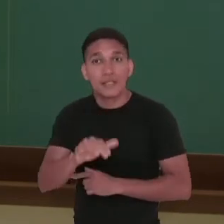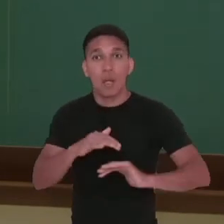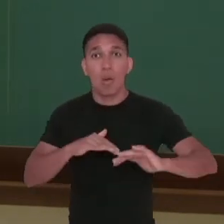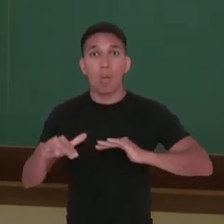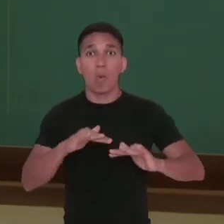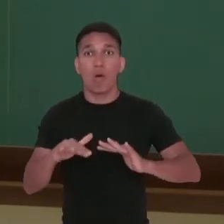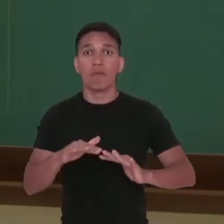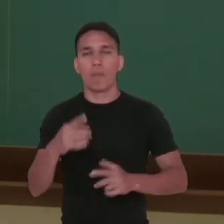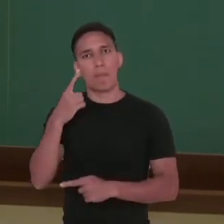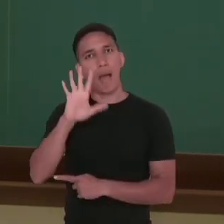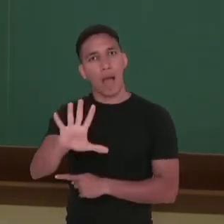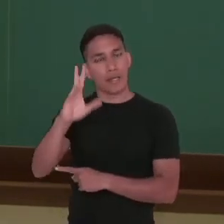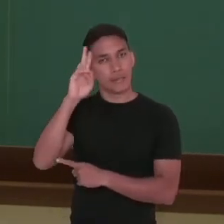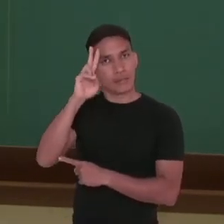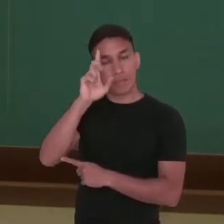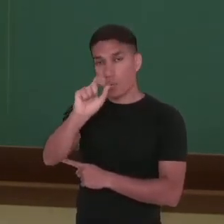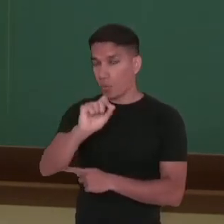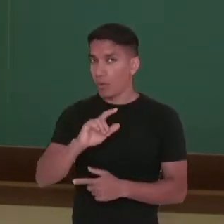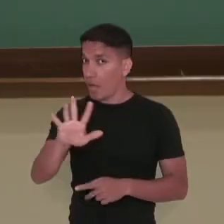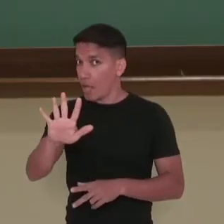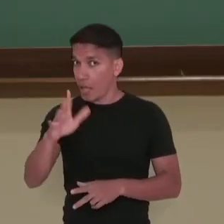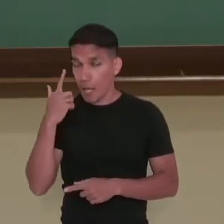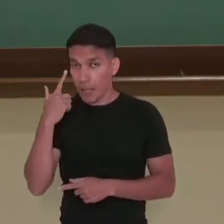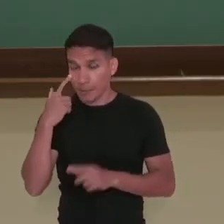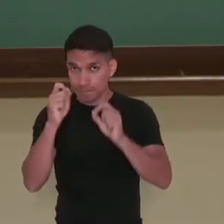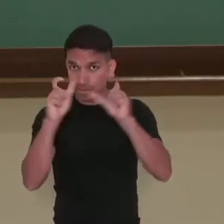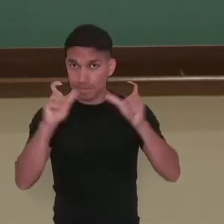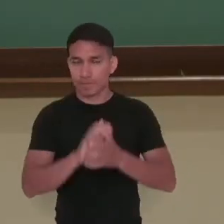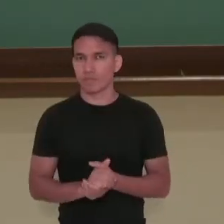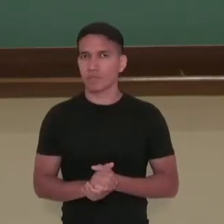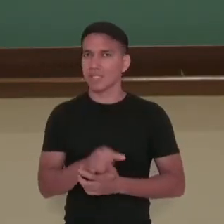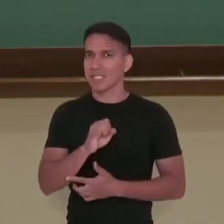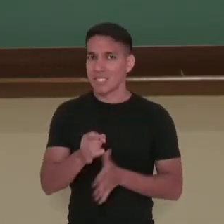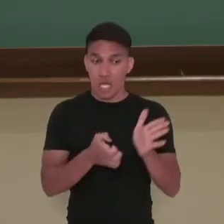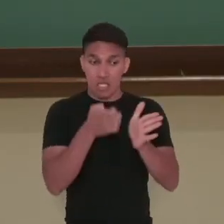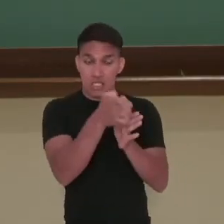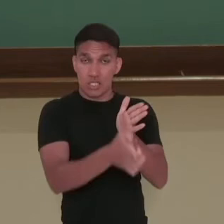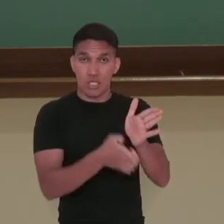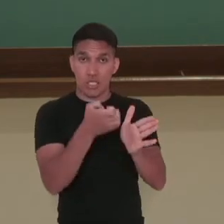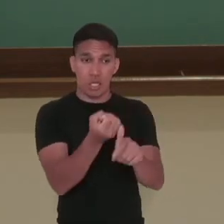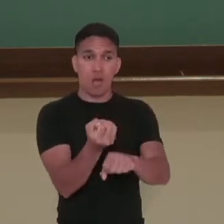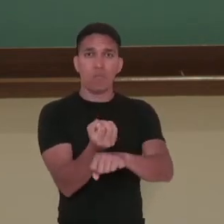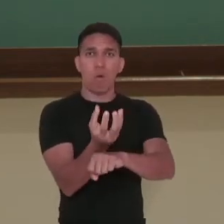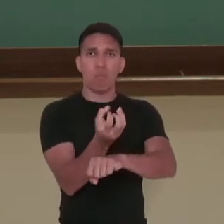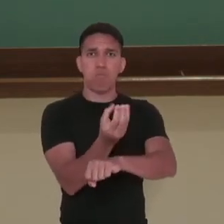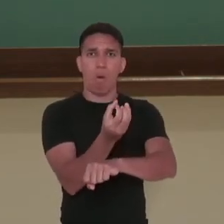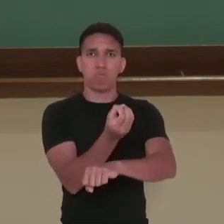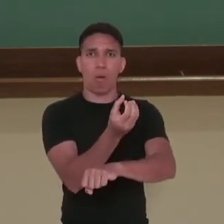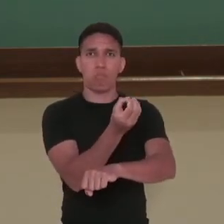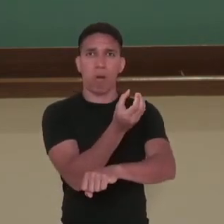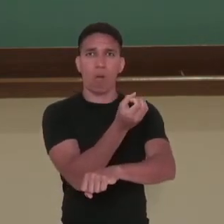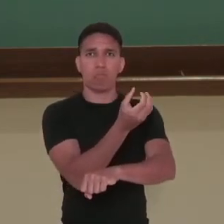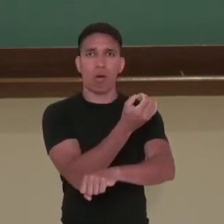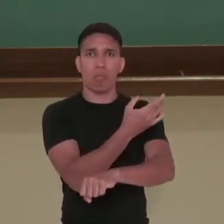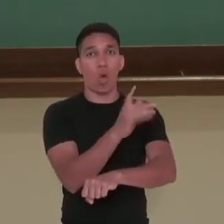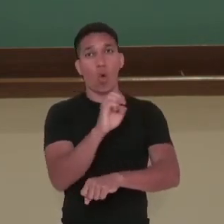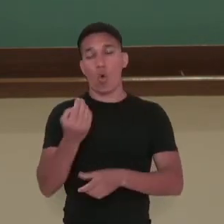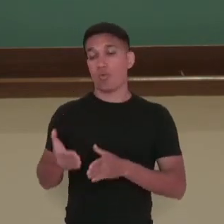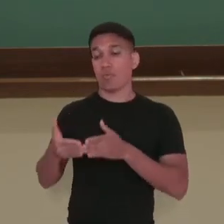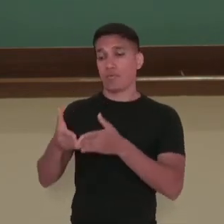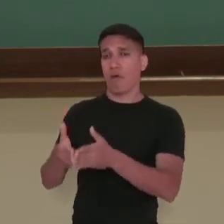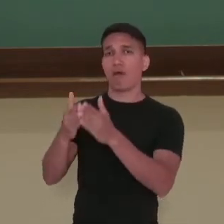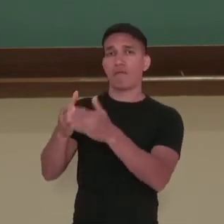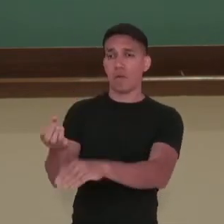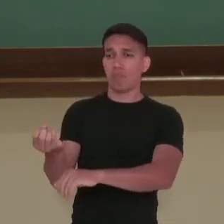Mas, pessoal, lembre-se, um trem a vapor, um navio a vapor, nada mais é do que esse princípio.